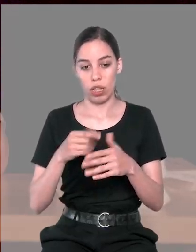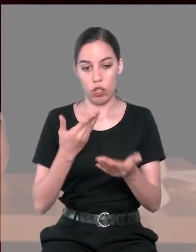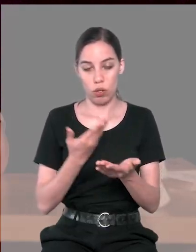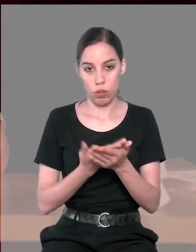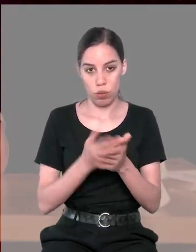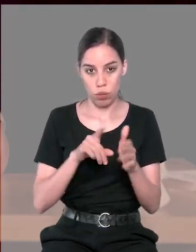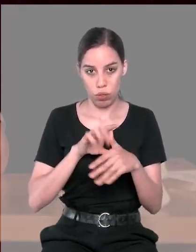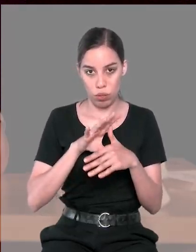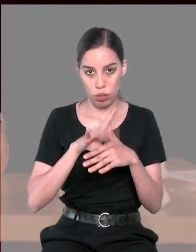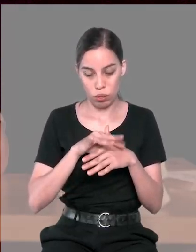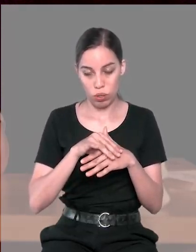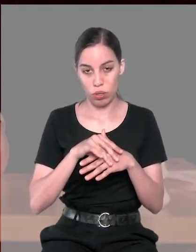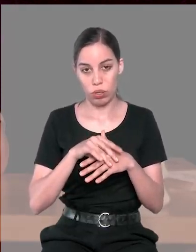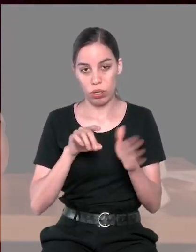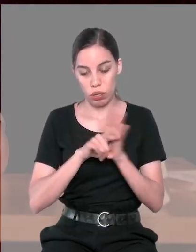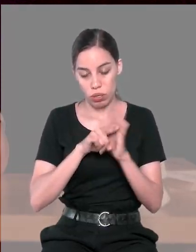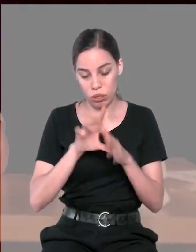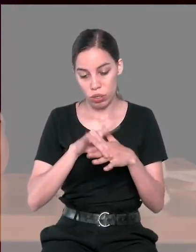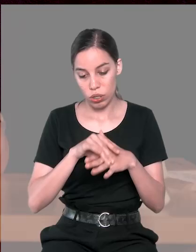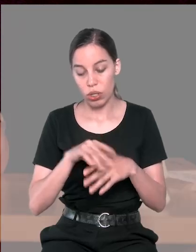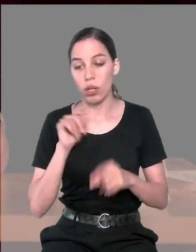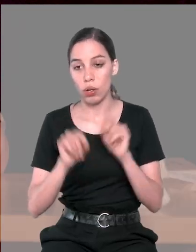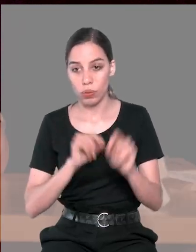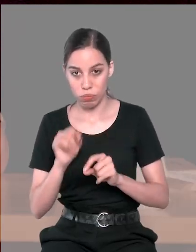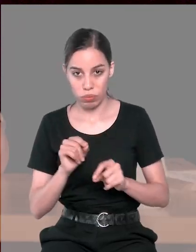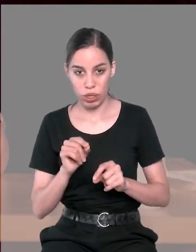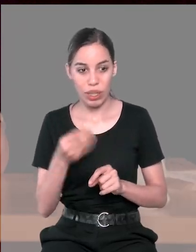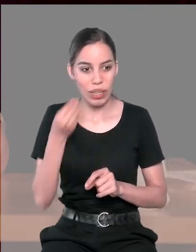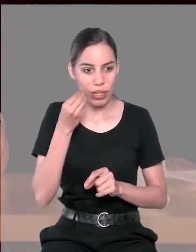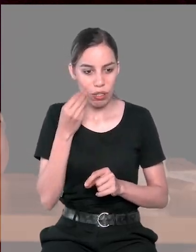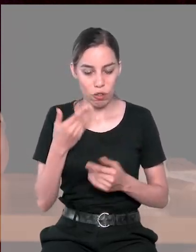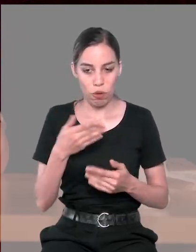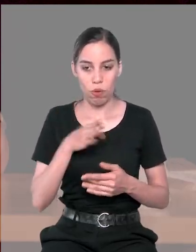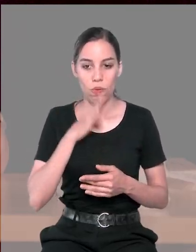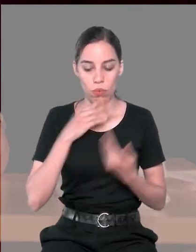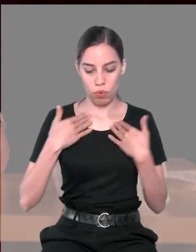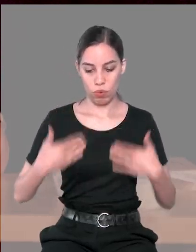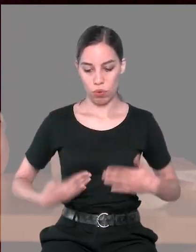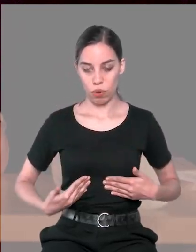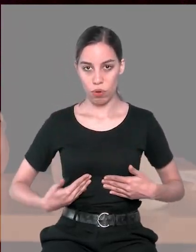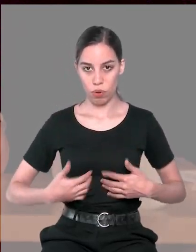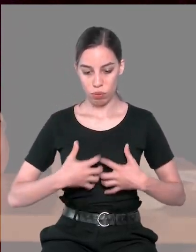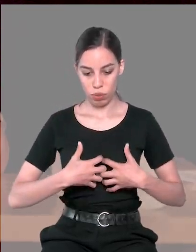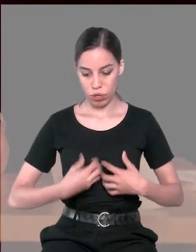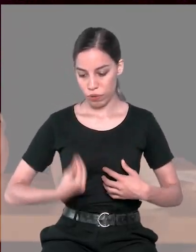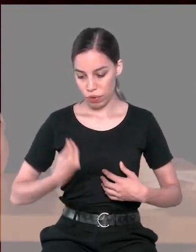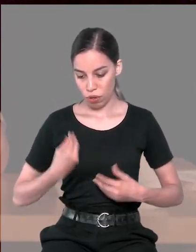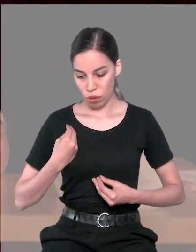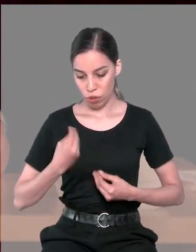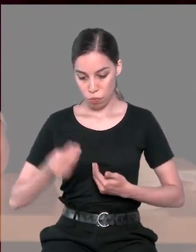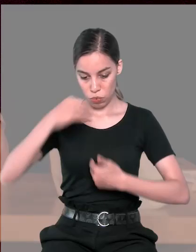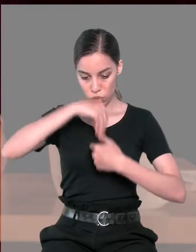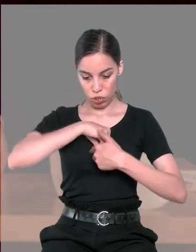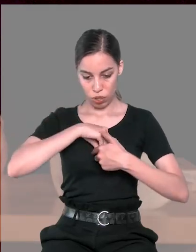muito... O Michel Foucault, ele falava isso. Essa tentativa de conhecer o corpo vivo pelo corpo morto, ela não